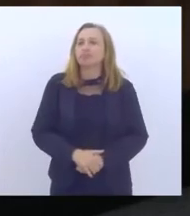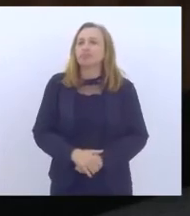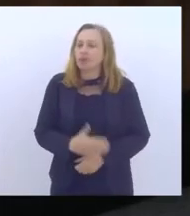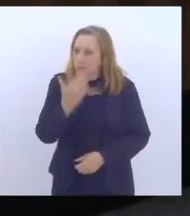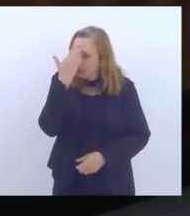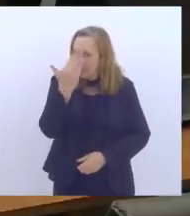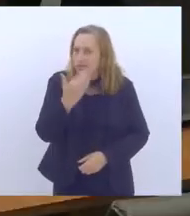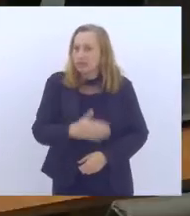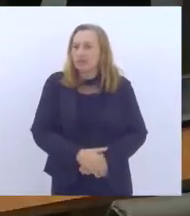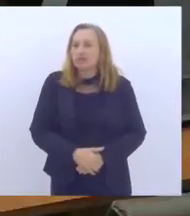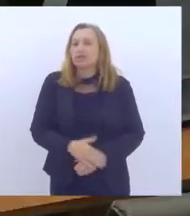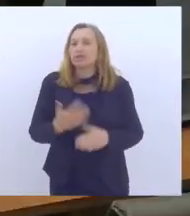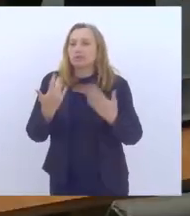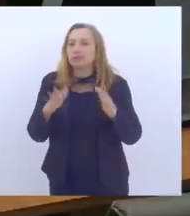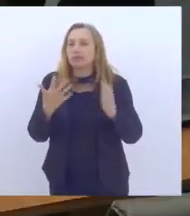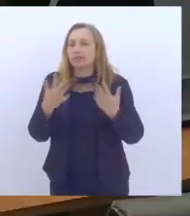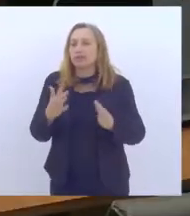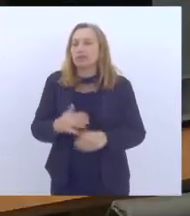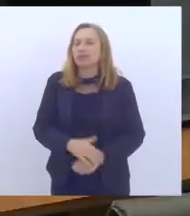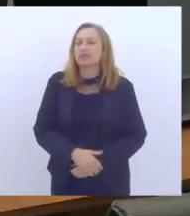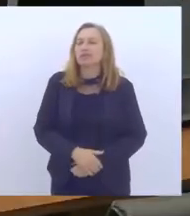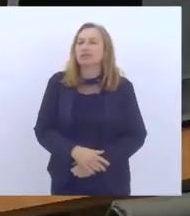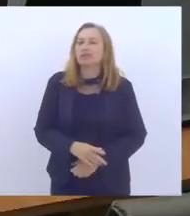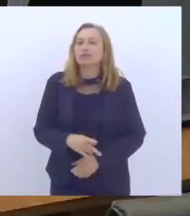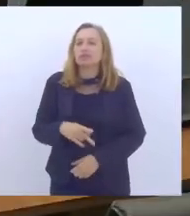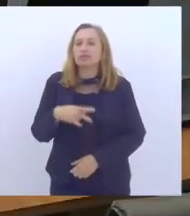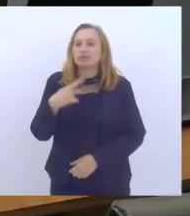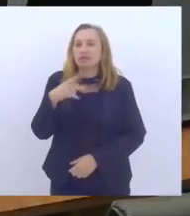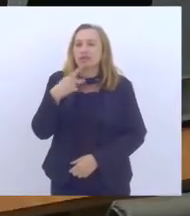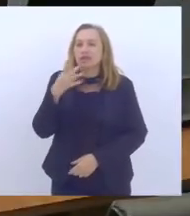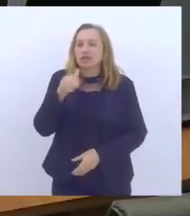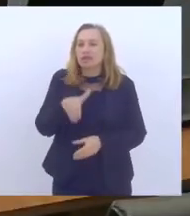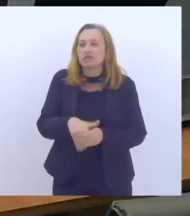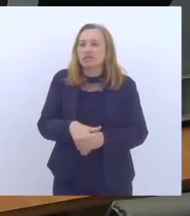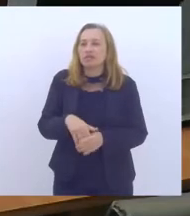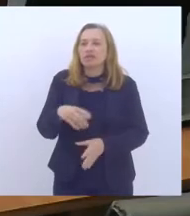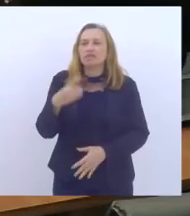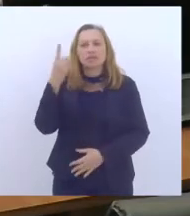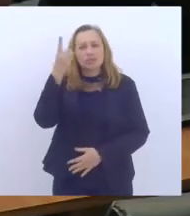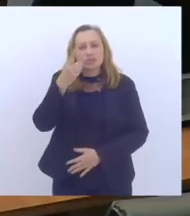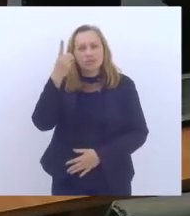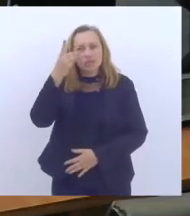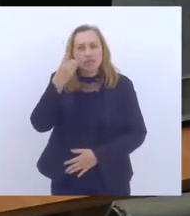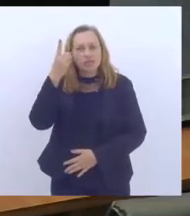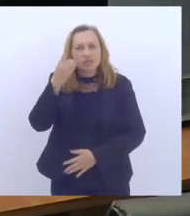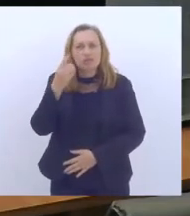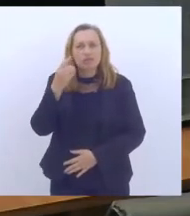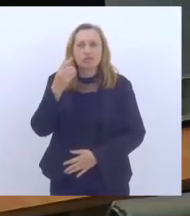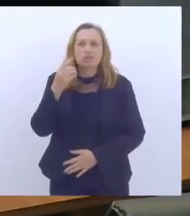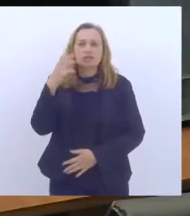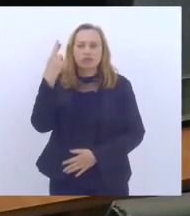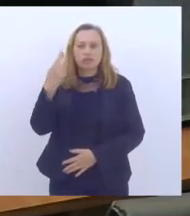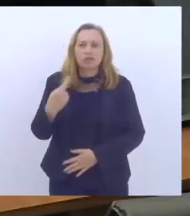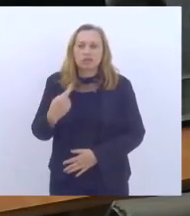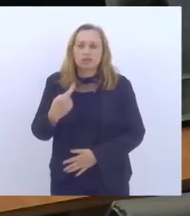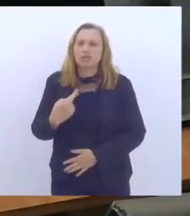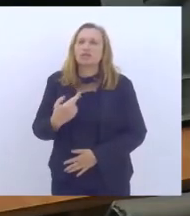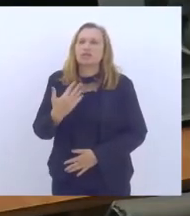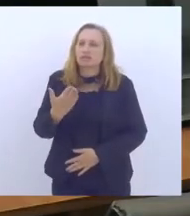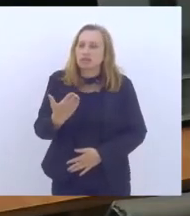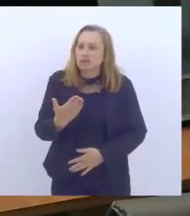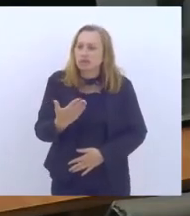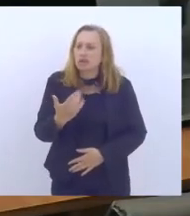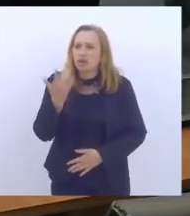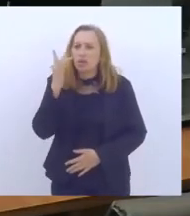obrigar Parabéns mim para declarar só de uma horta na obra não abre deputada Renata Souza